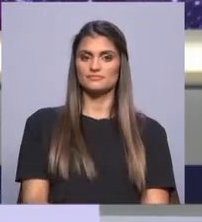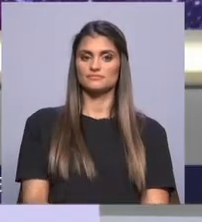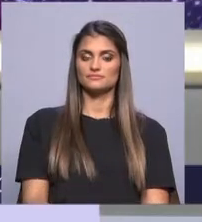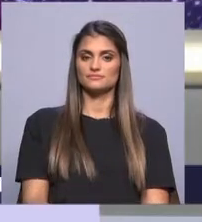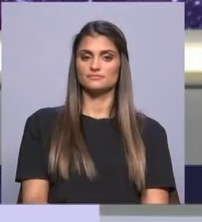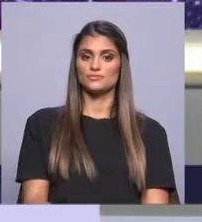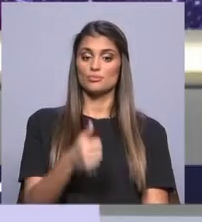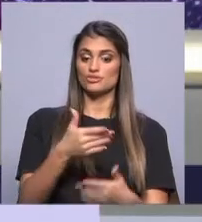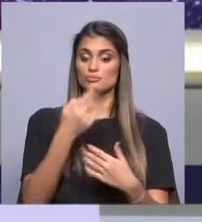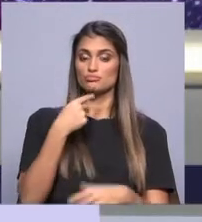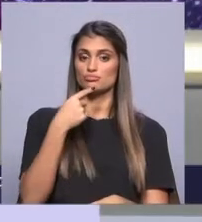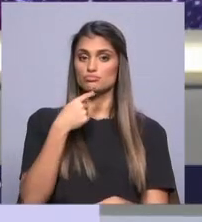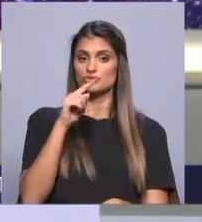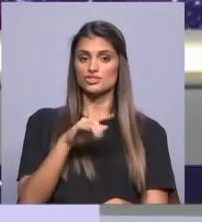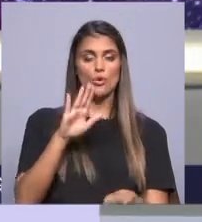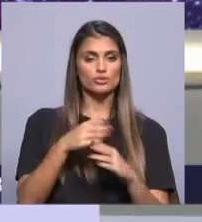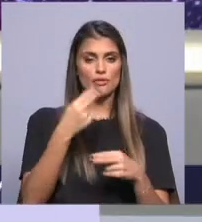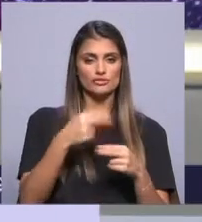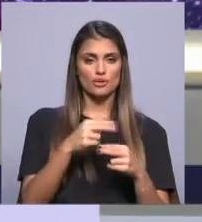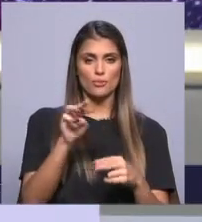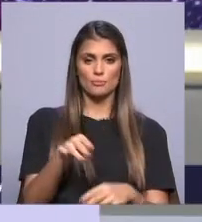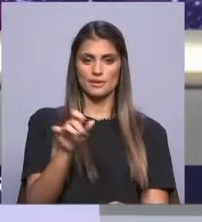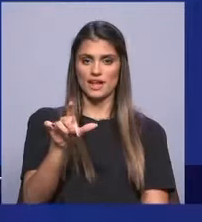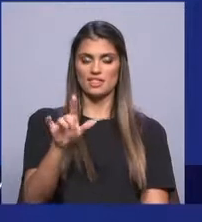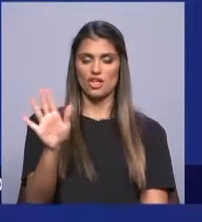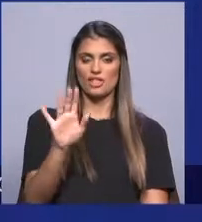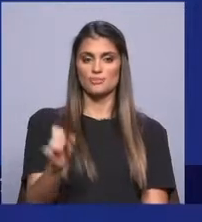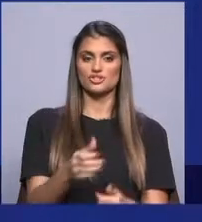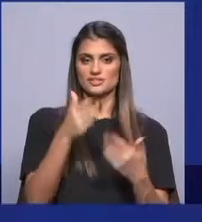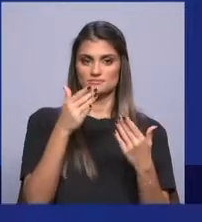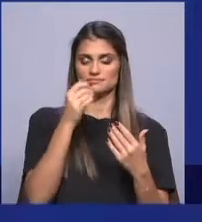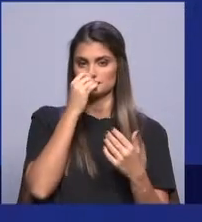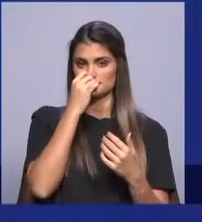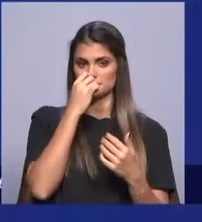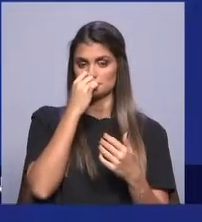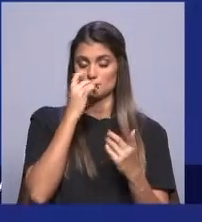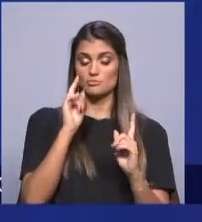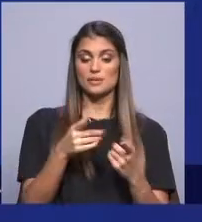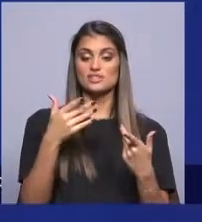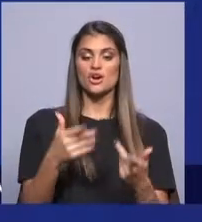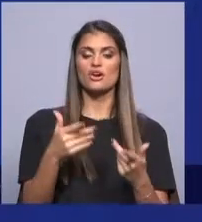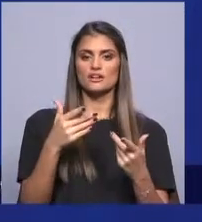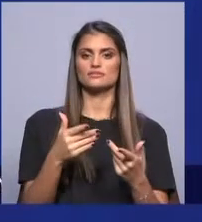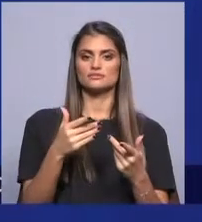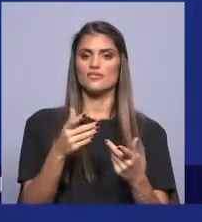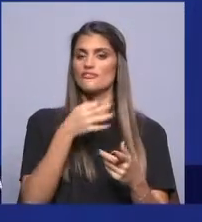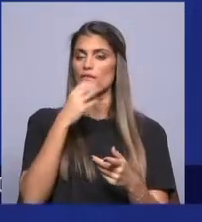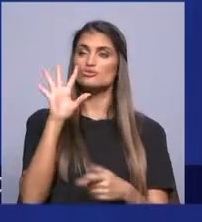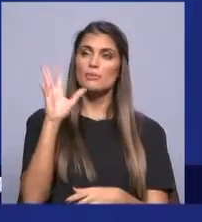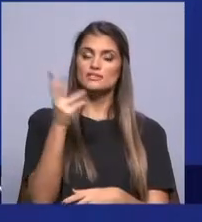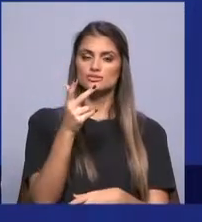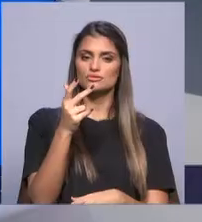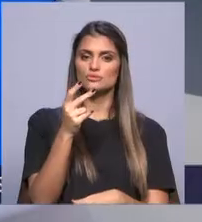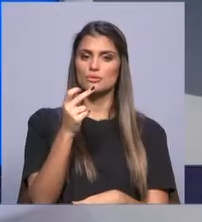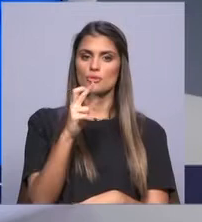Avançamos no Bom Dia Portugal com a Última Fronteira e o Miguel Gonçalves. Miguel, muito bom dia. Bom dia, Jorge. E começamos esta nossa viagem pelo espaço com uma aranha